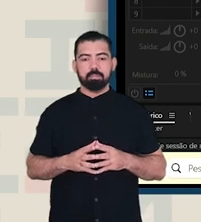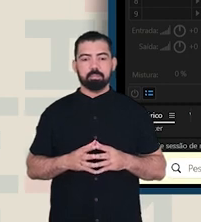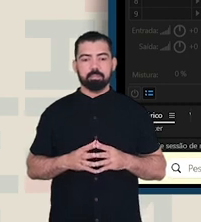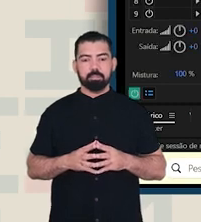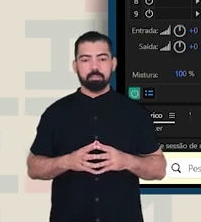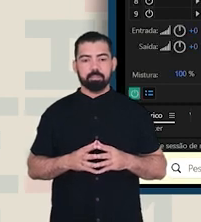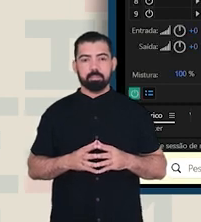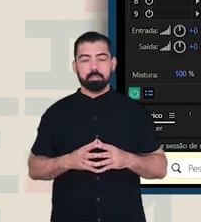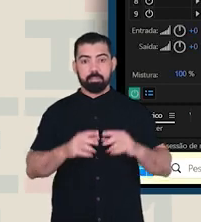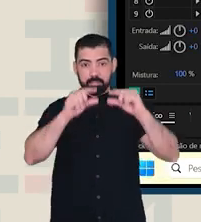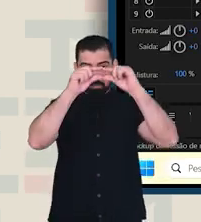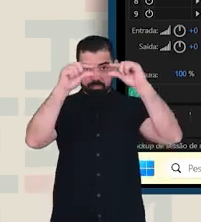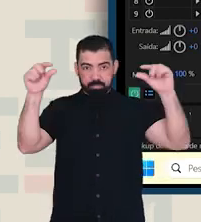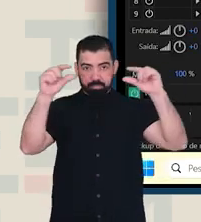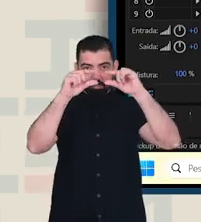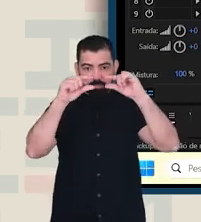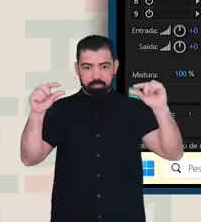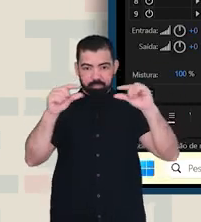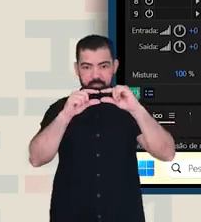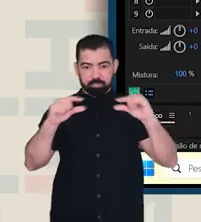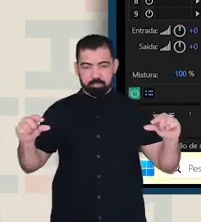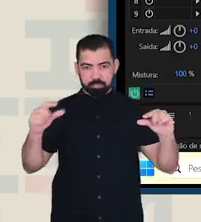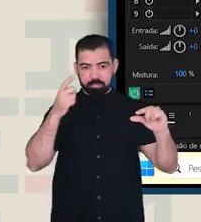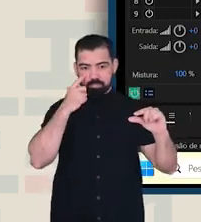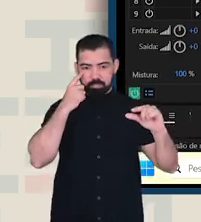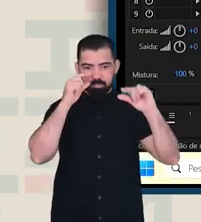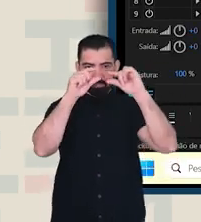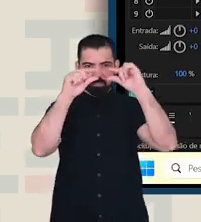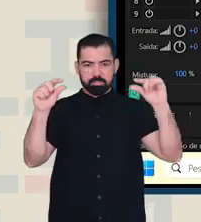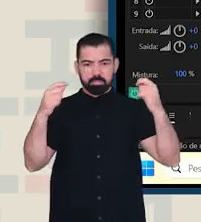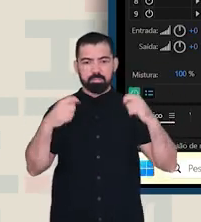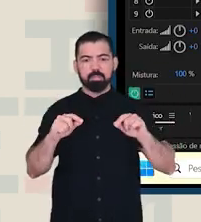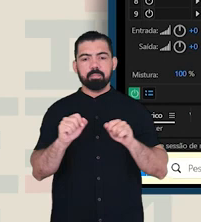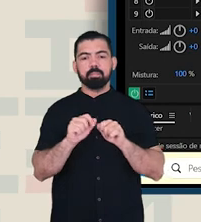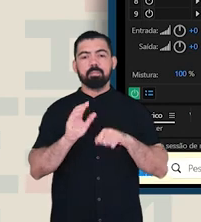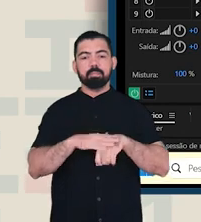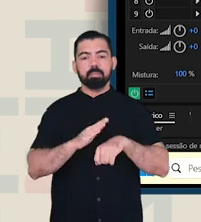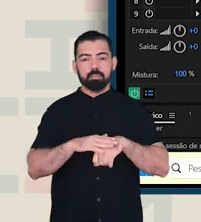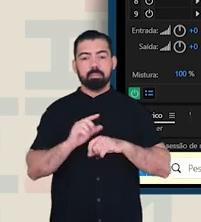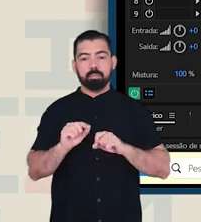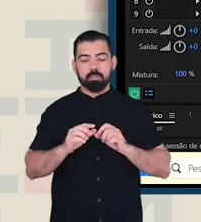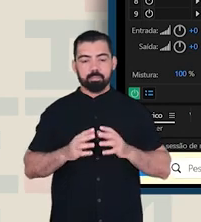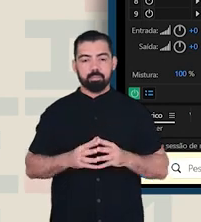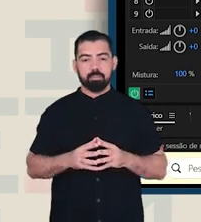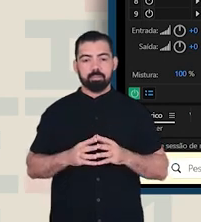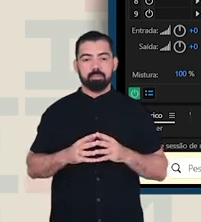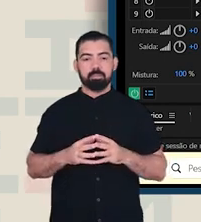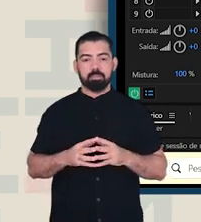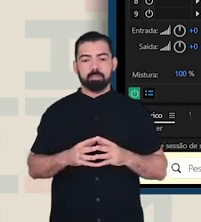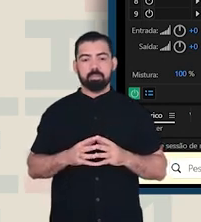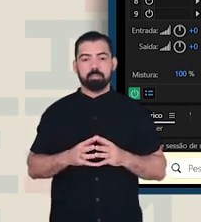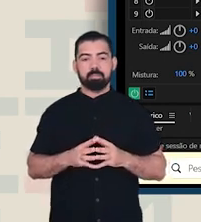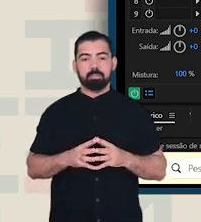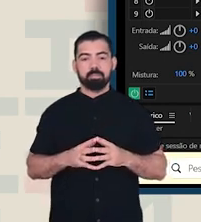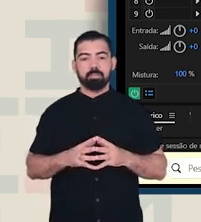Cada uma dessas faixas que vocês veem, tenho que fazer desagrupar, né?